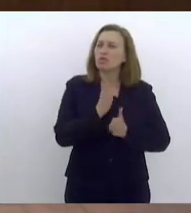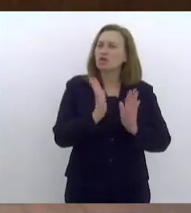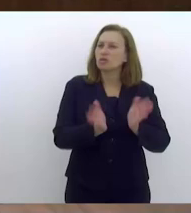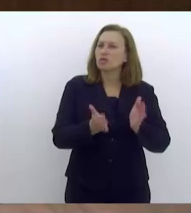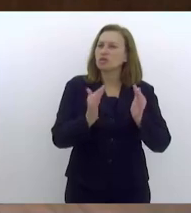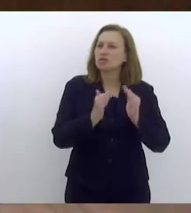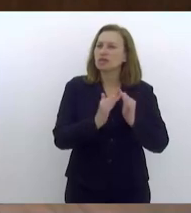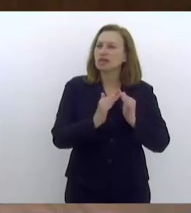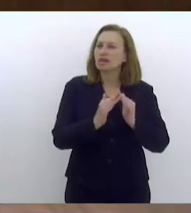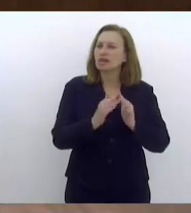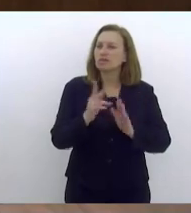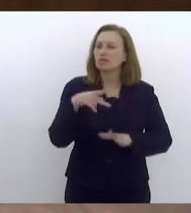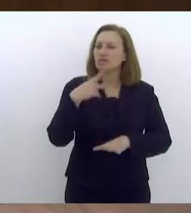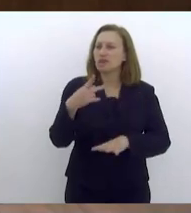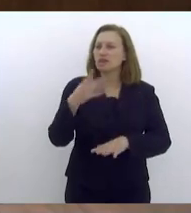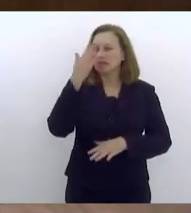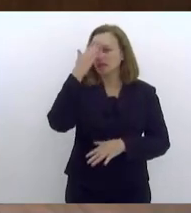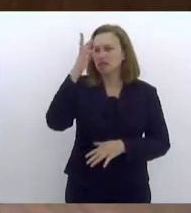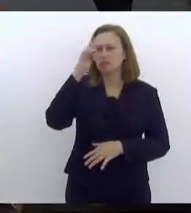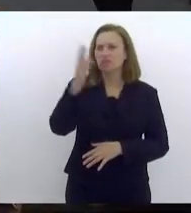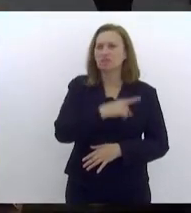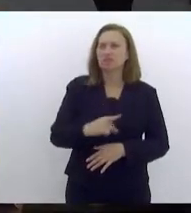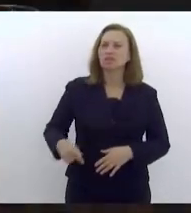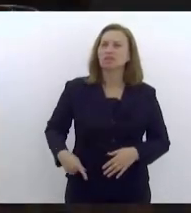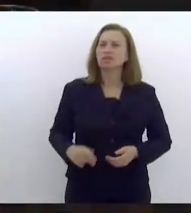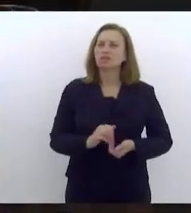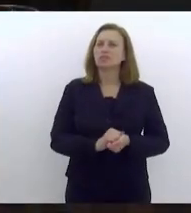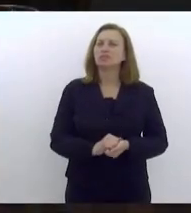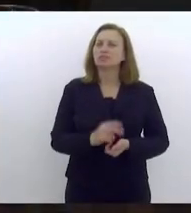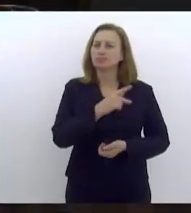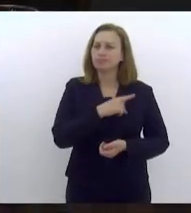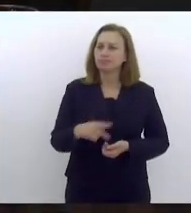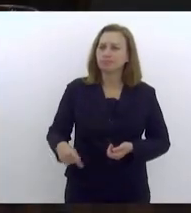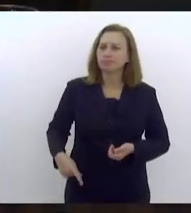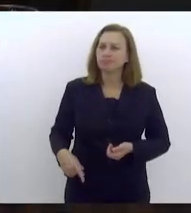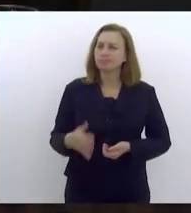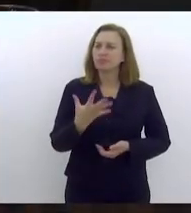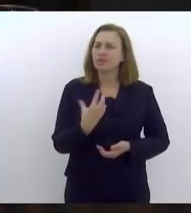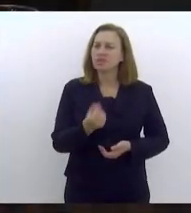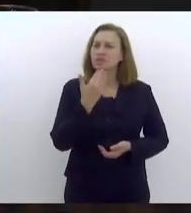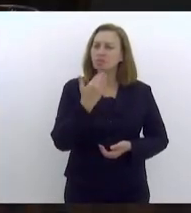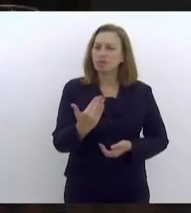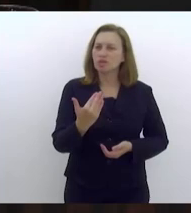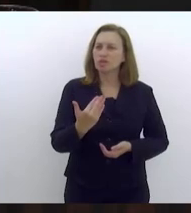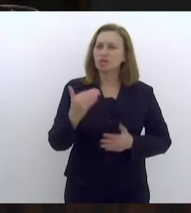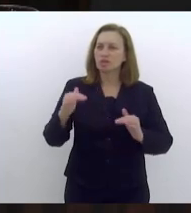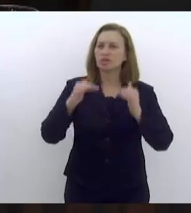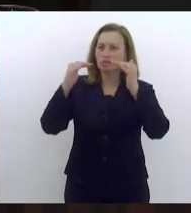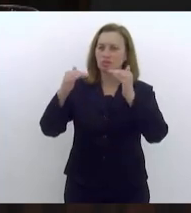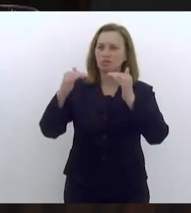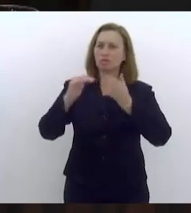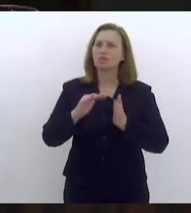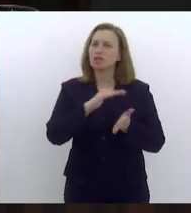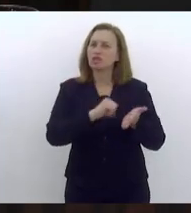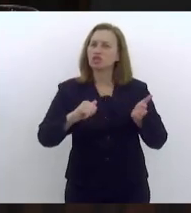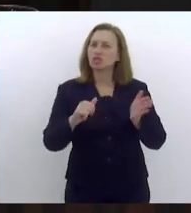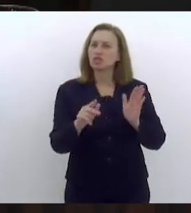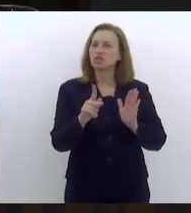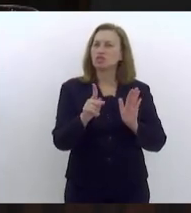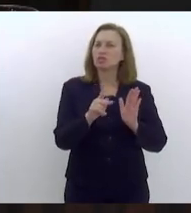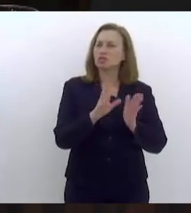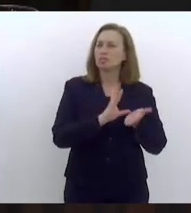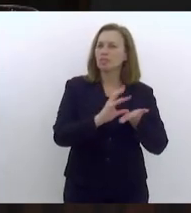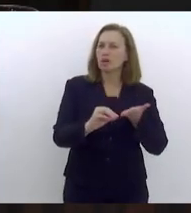na Assembleia. Muito obrigado, presidente. A presidência defere o pedido de Vossa Excelência e retira de pauta